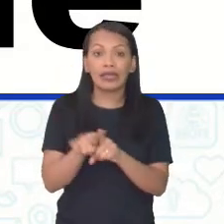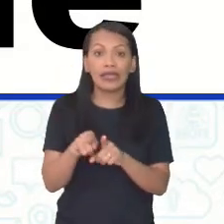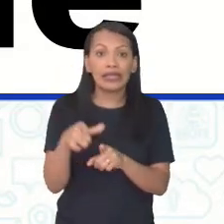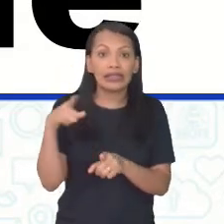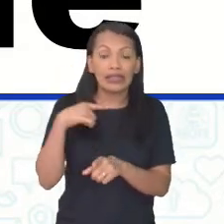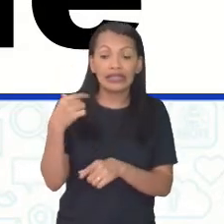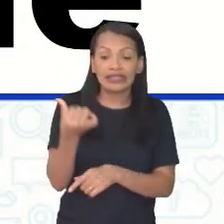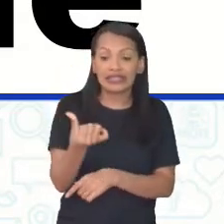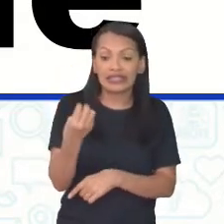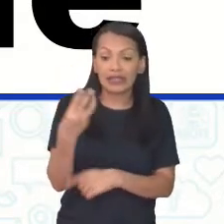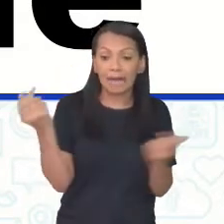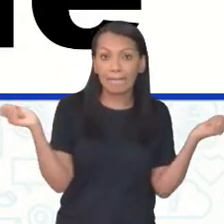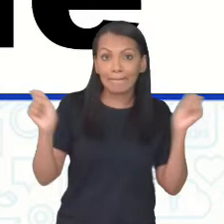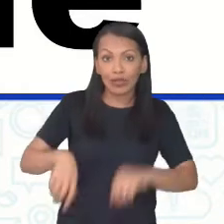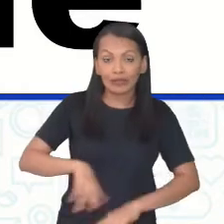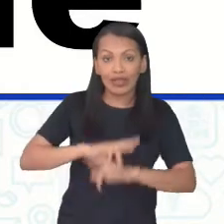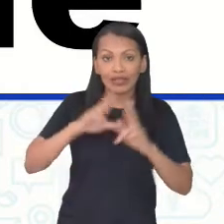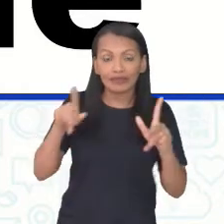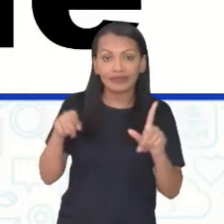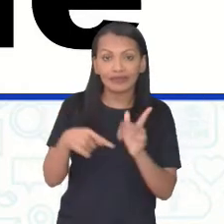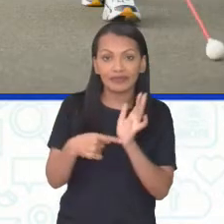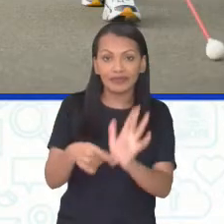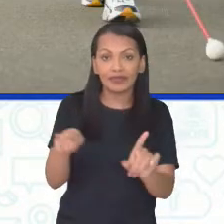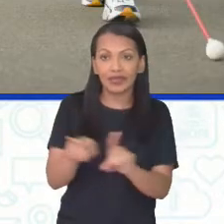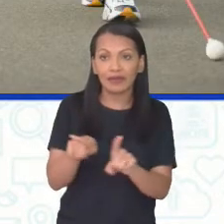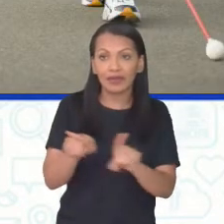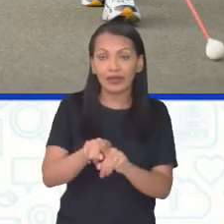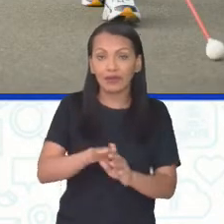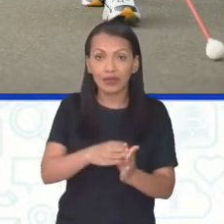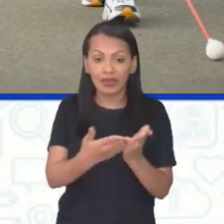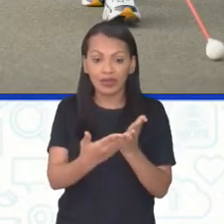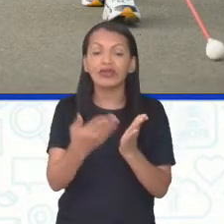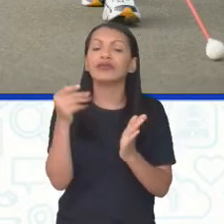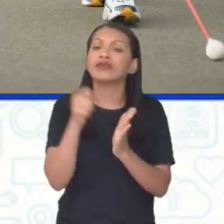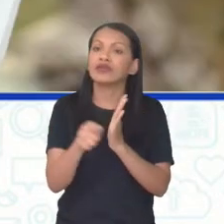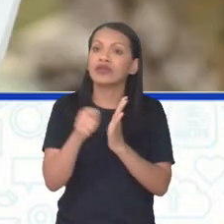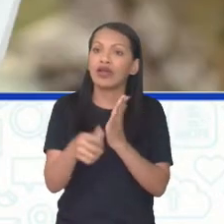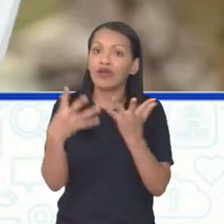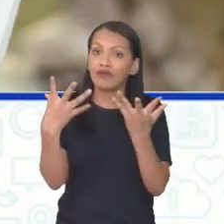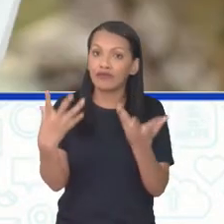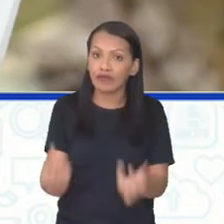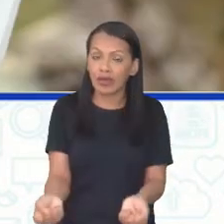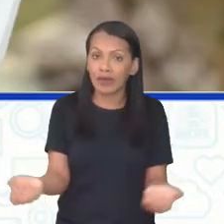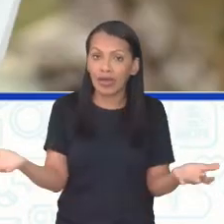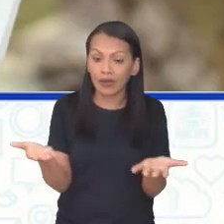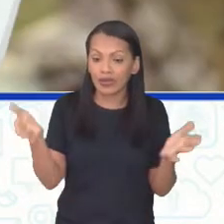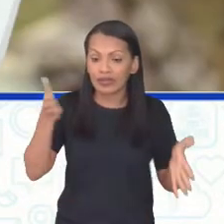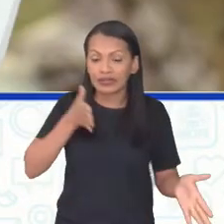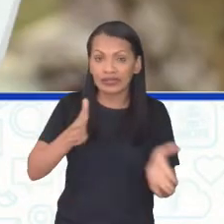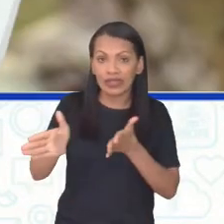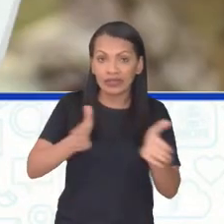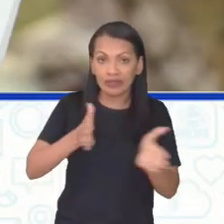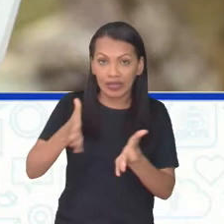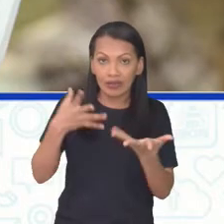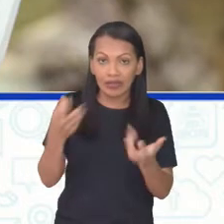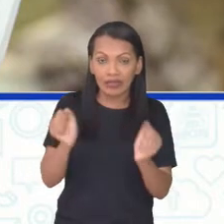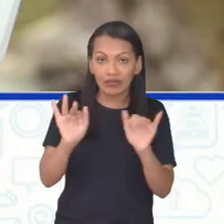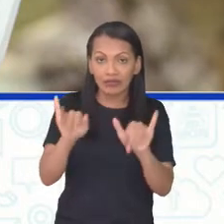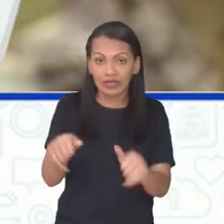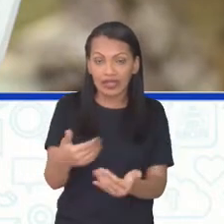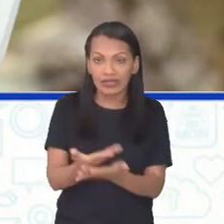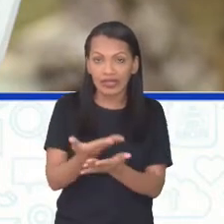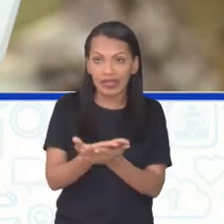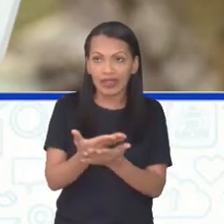diferentes. E aí a gente já mostrou também os livros escritos em Braille. Vamos falar um pouquinho sobre acessibilidade para a gente encerrar a nossa